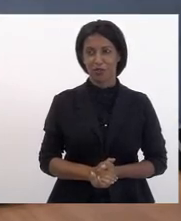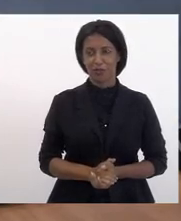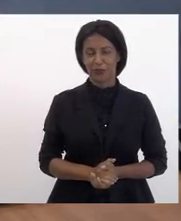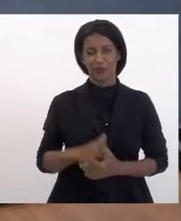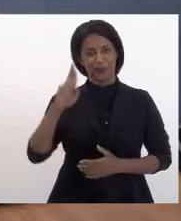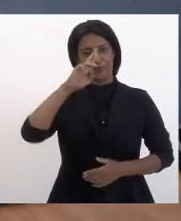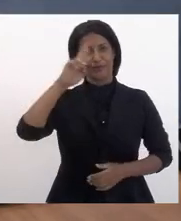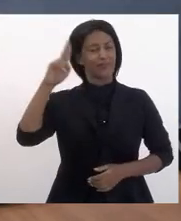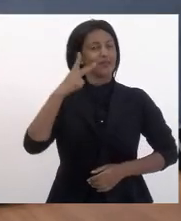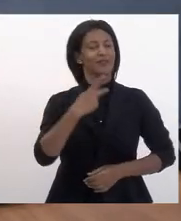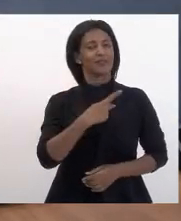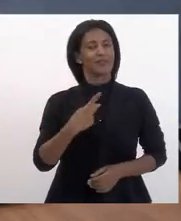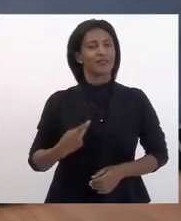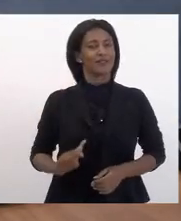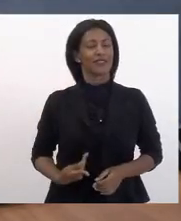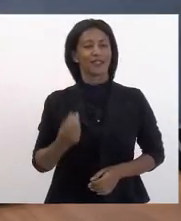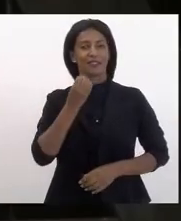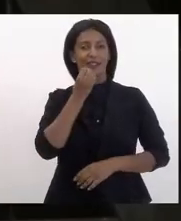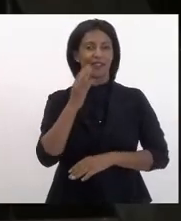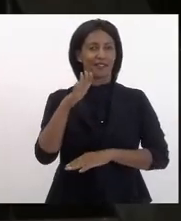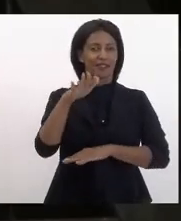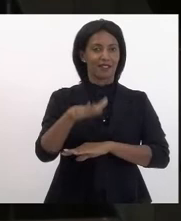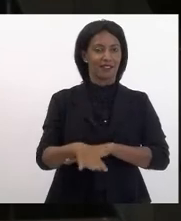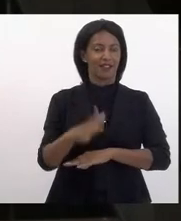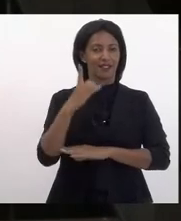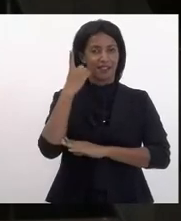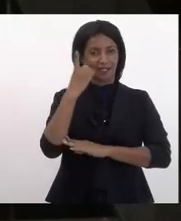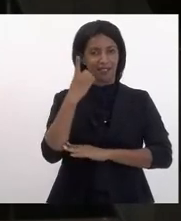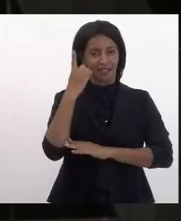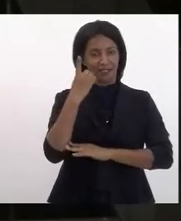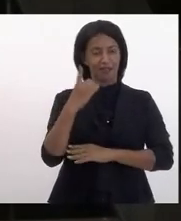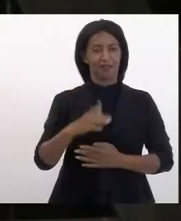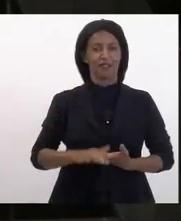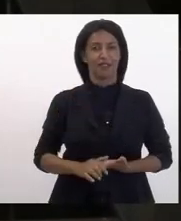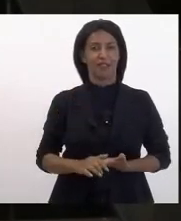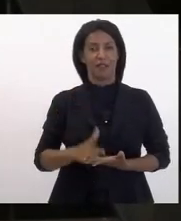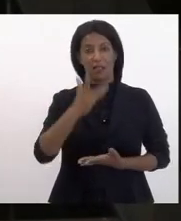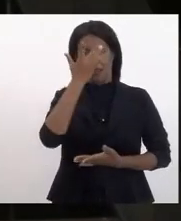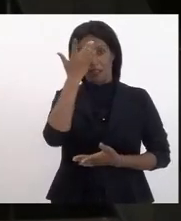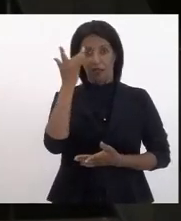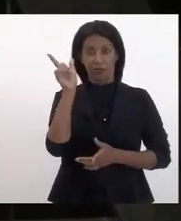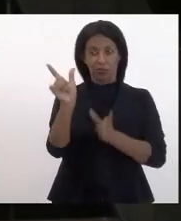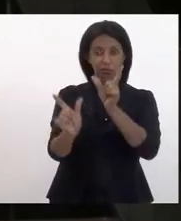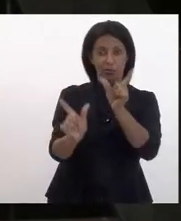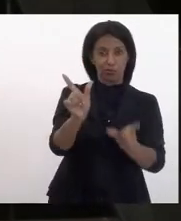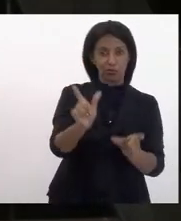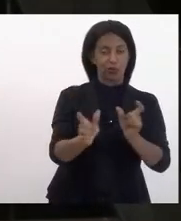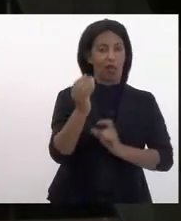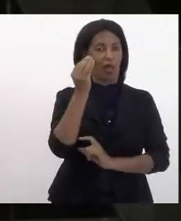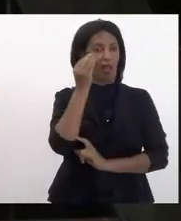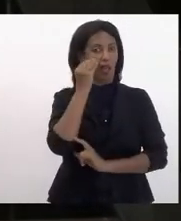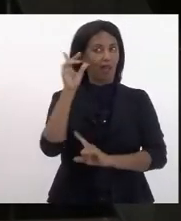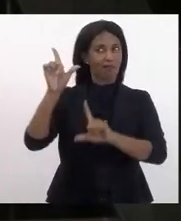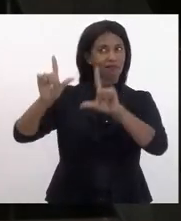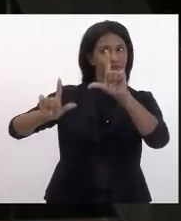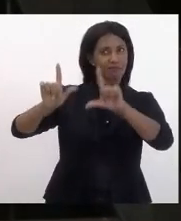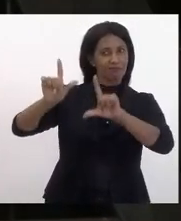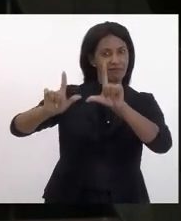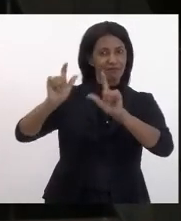Senhora Presidente, boa tarde, senhores deputados, as pessoas que nos assistem agora pela TV